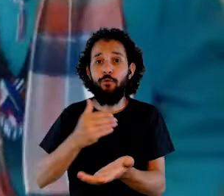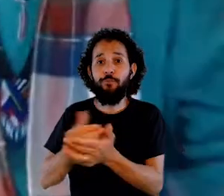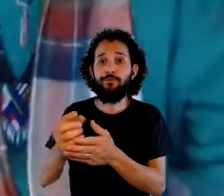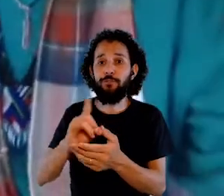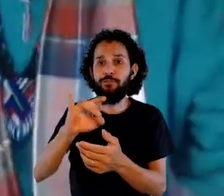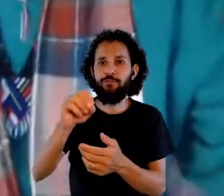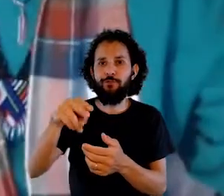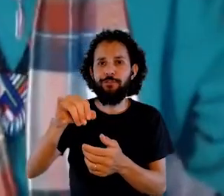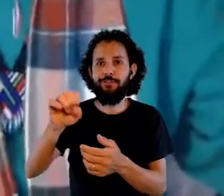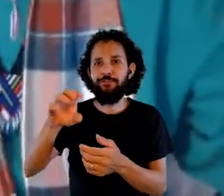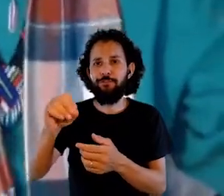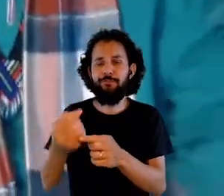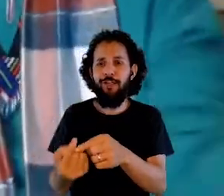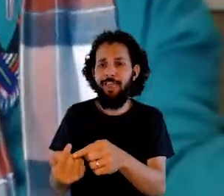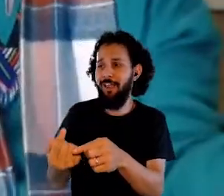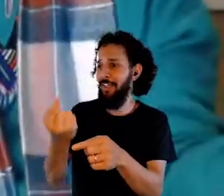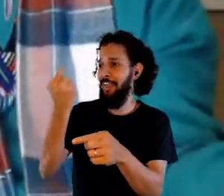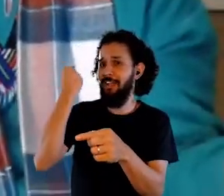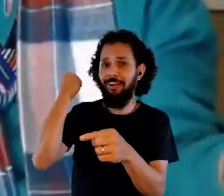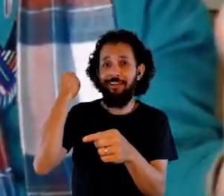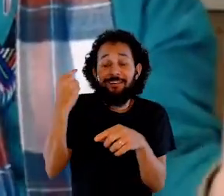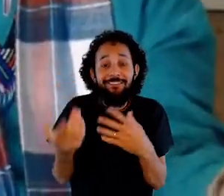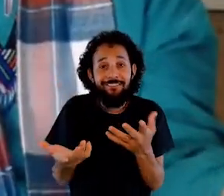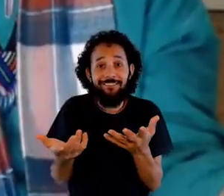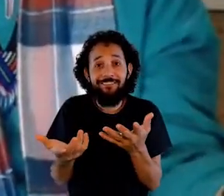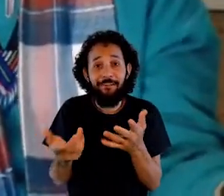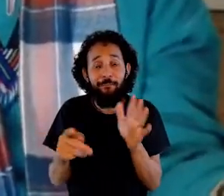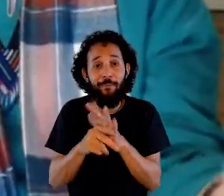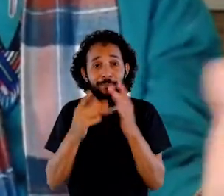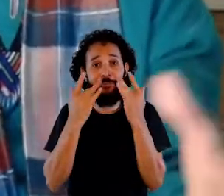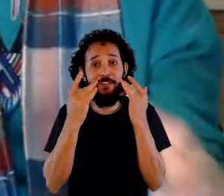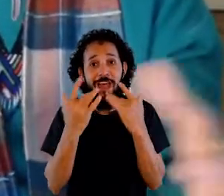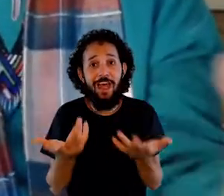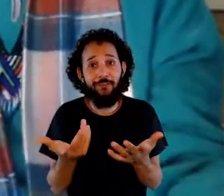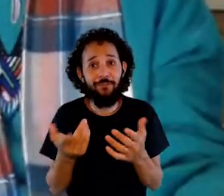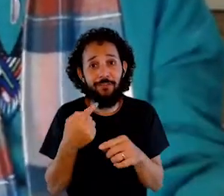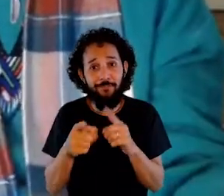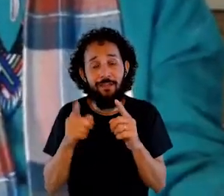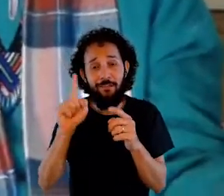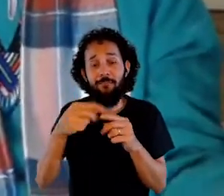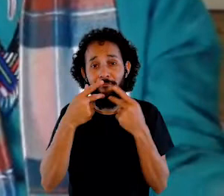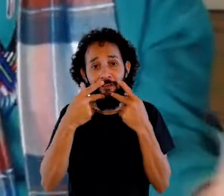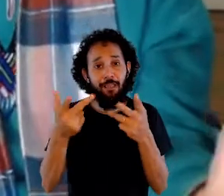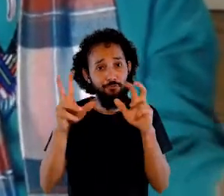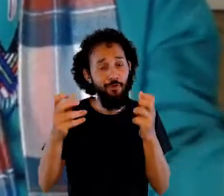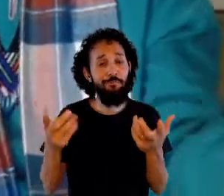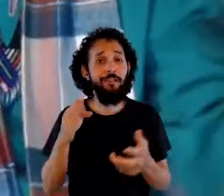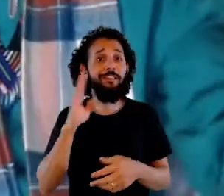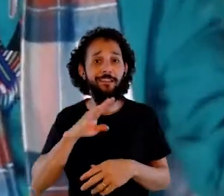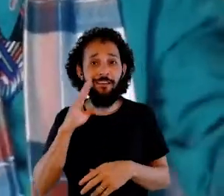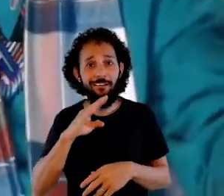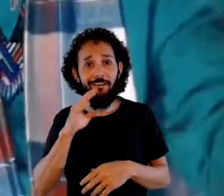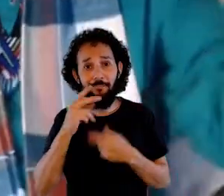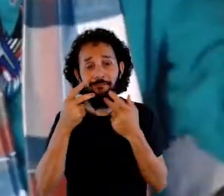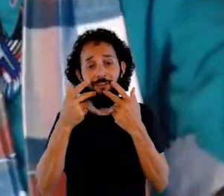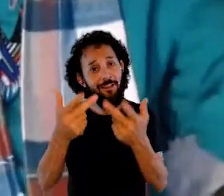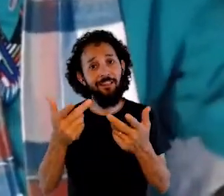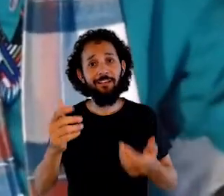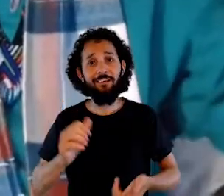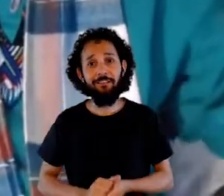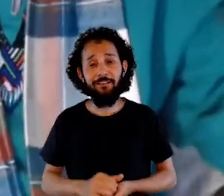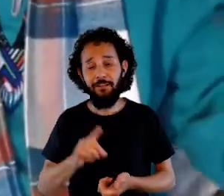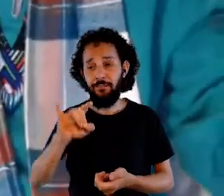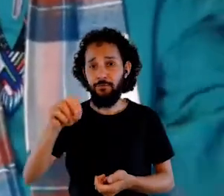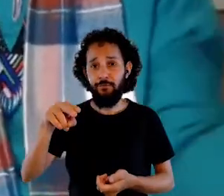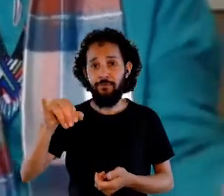O criador do teatro, né? Isso é uma coisa legal de falar, né? Muito legal. Dionísio quer dizer, é